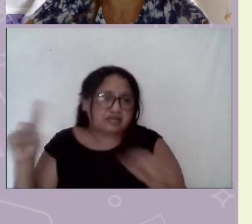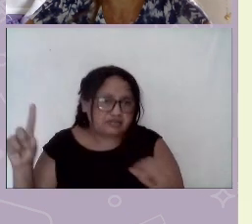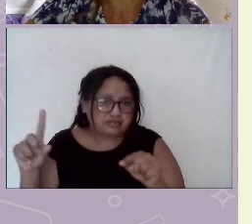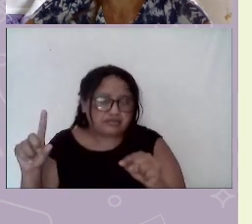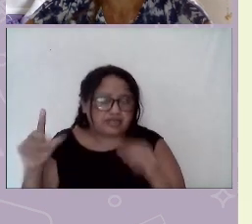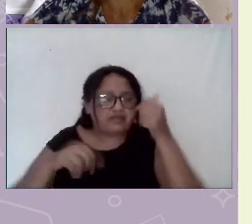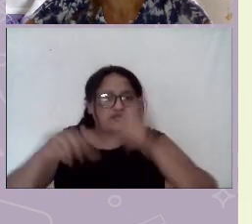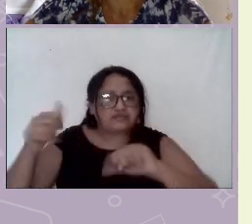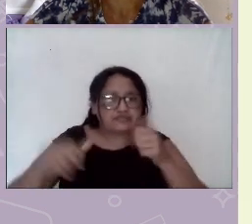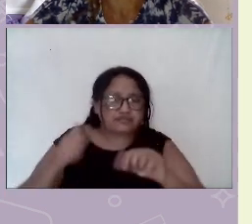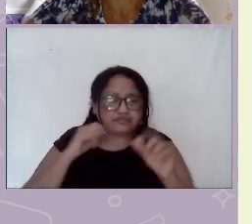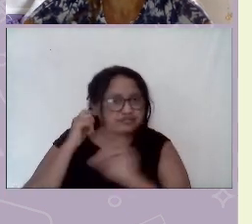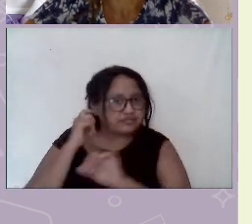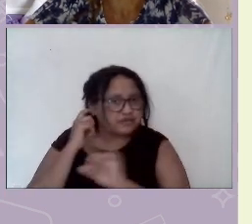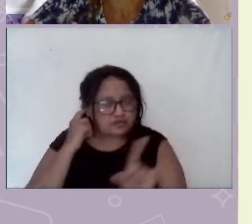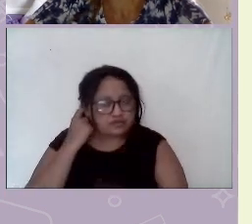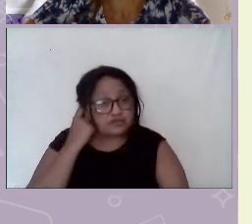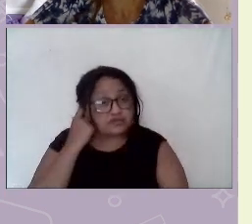isso